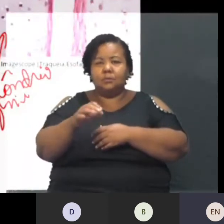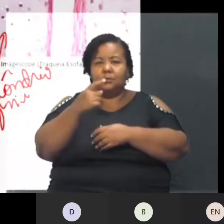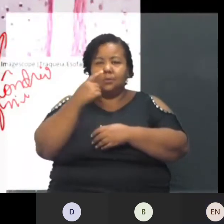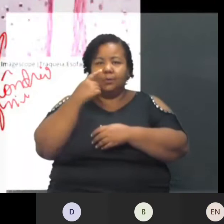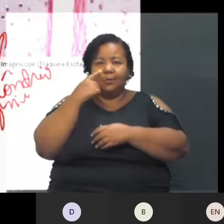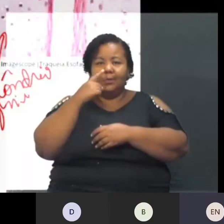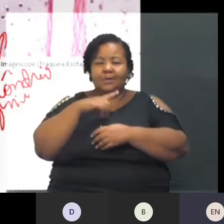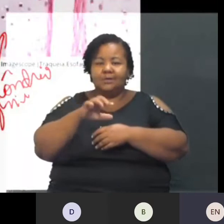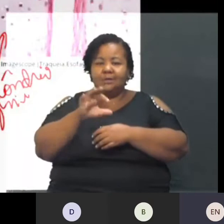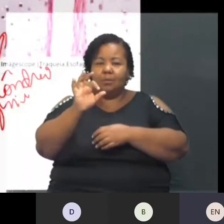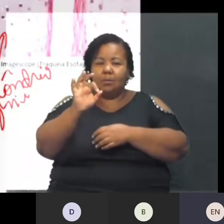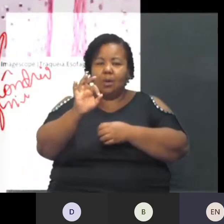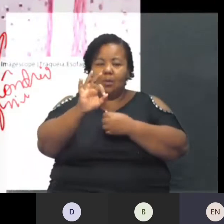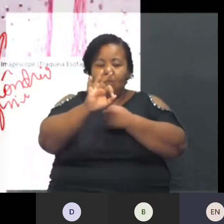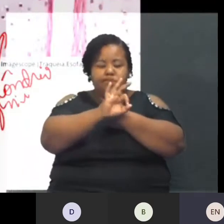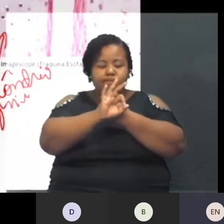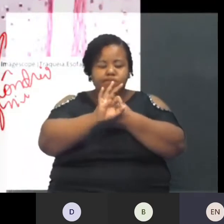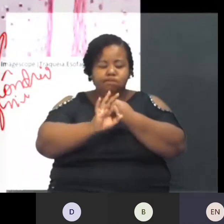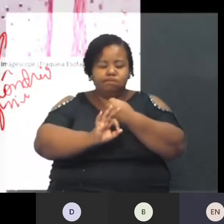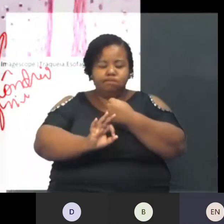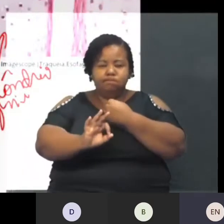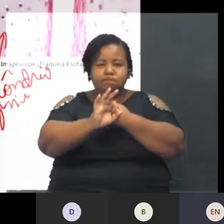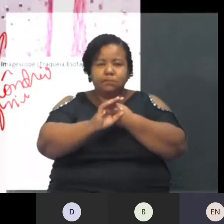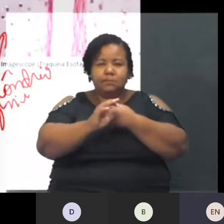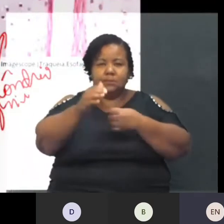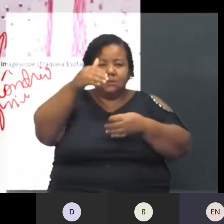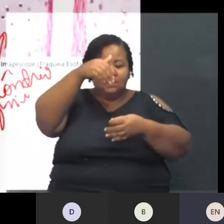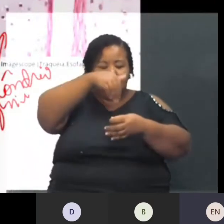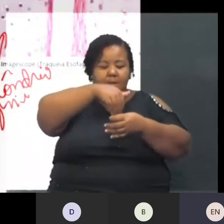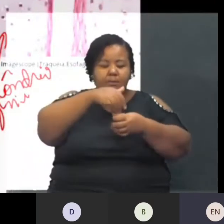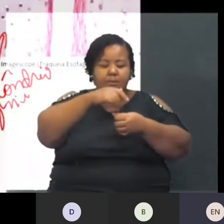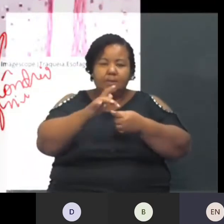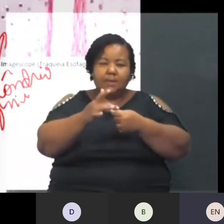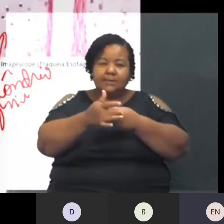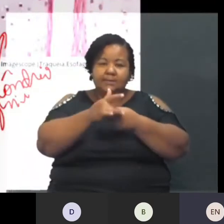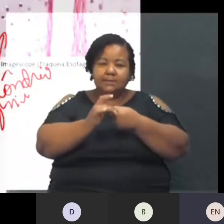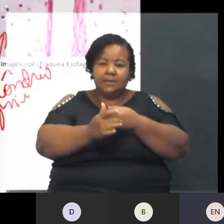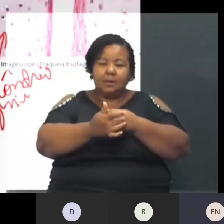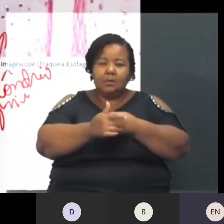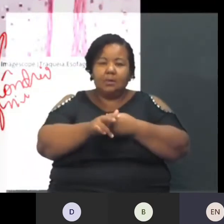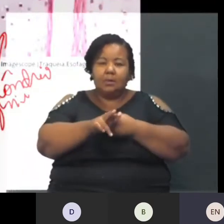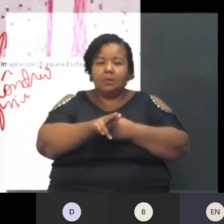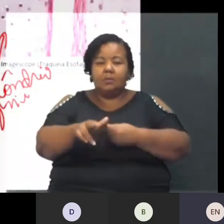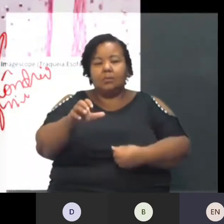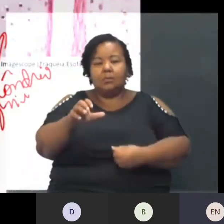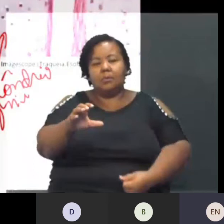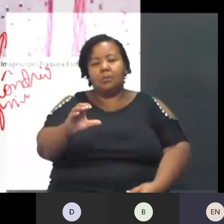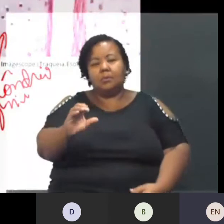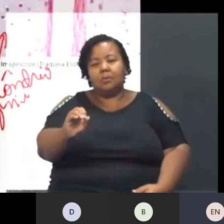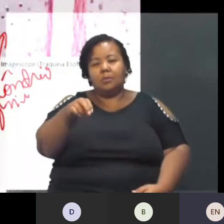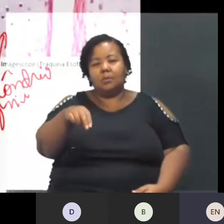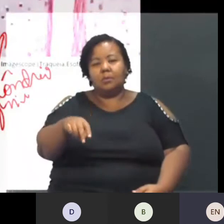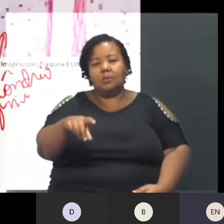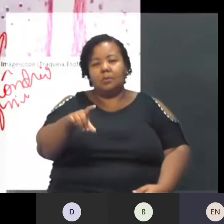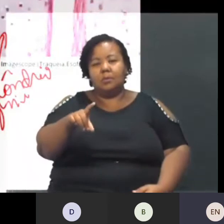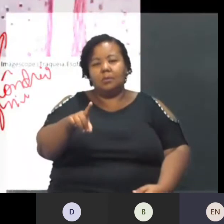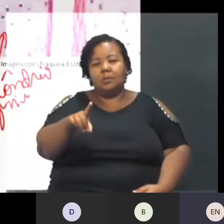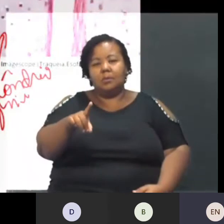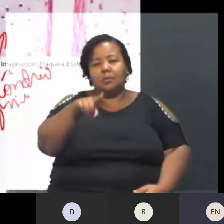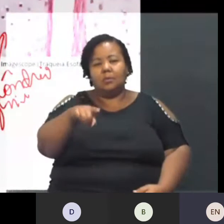lacunas, e essas lacunas elas são preenchidas por células. Essas células são os condrócitos, que são responsáveis